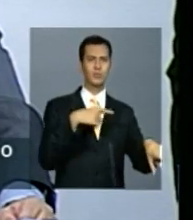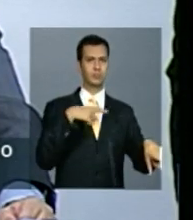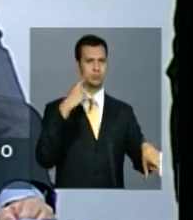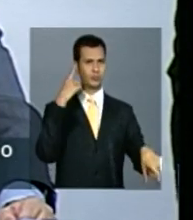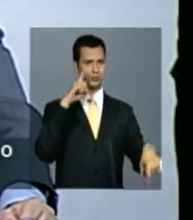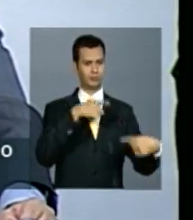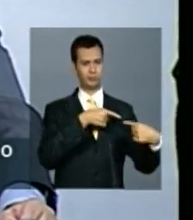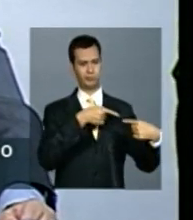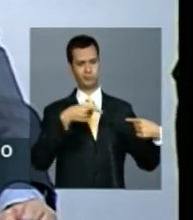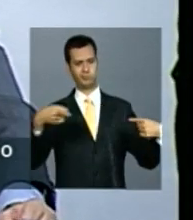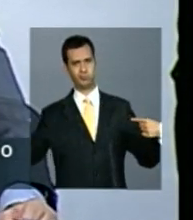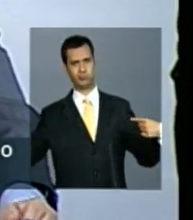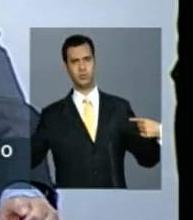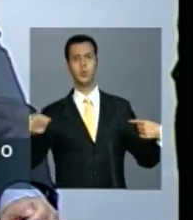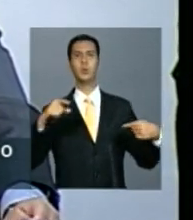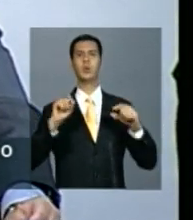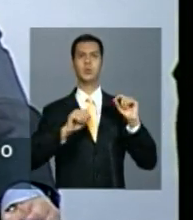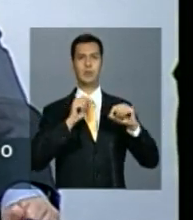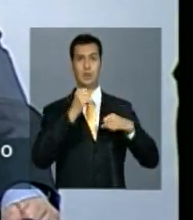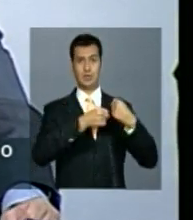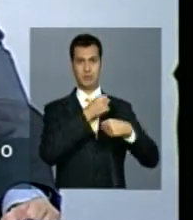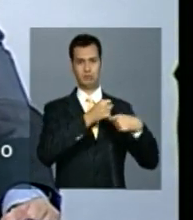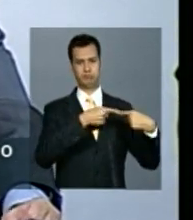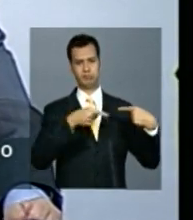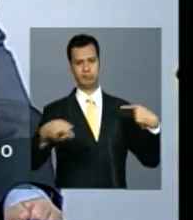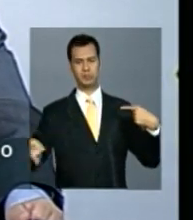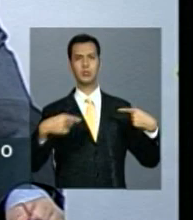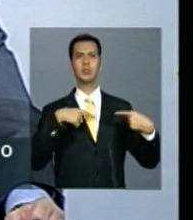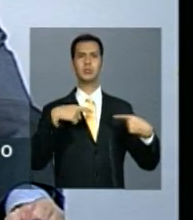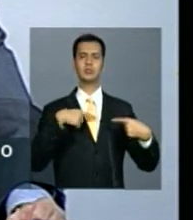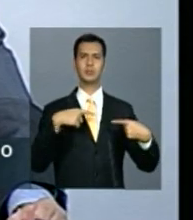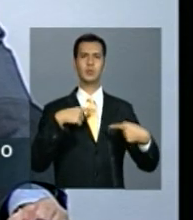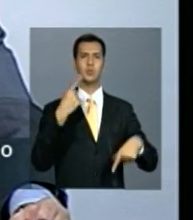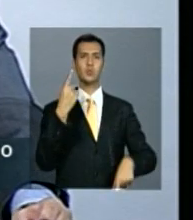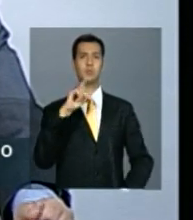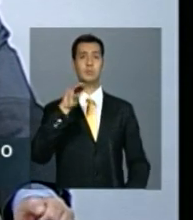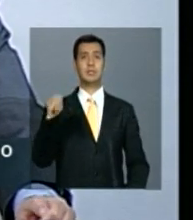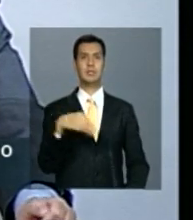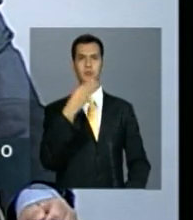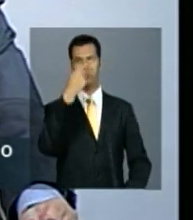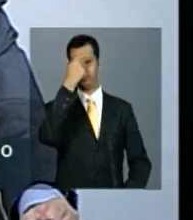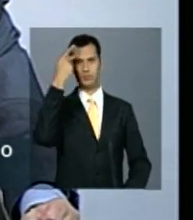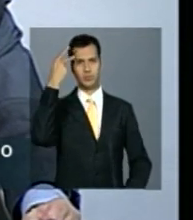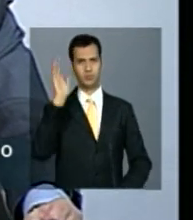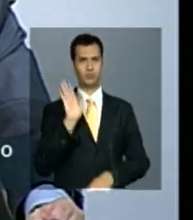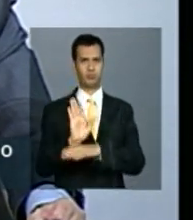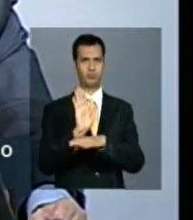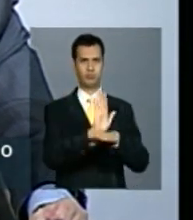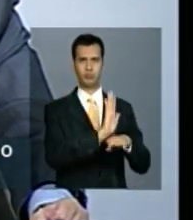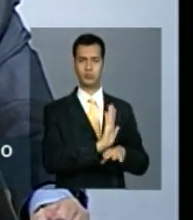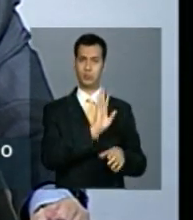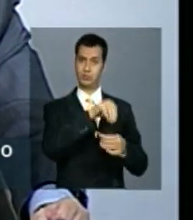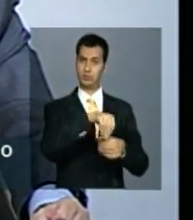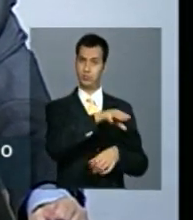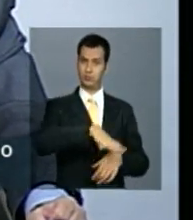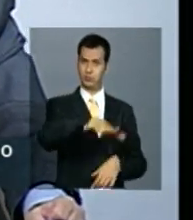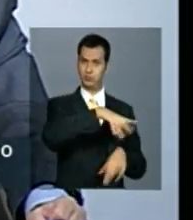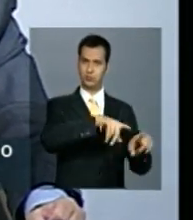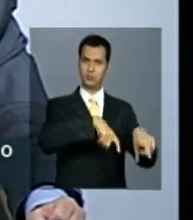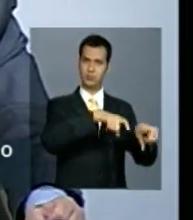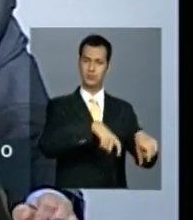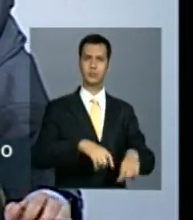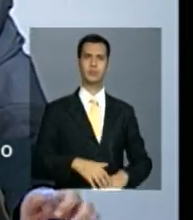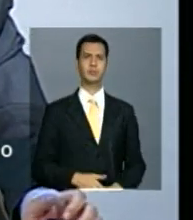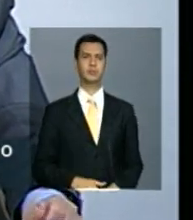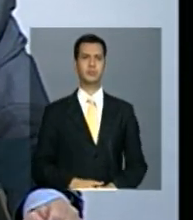Pero foi viabilizado o atendimento de 1 milhão de pessoas no meio Rural ã através